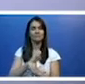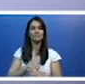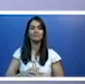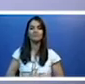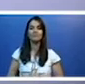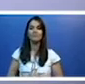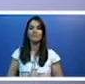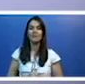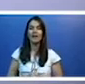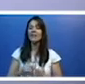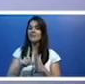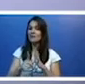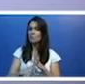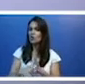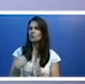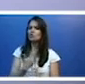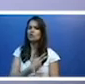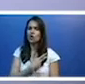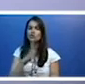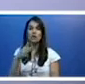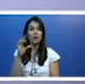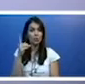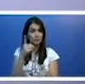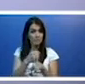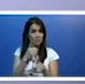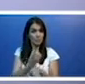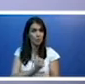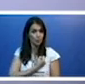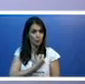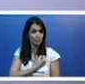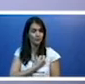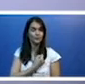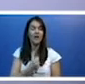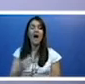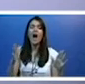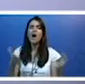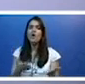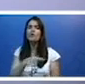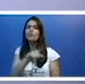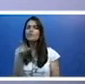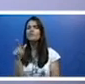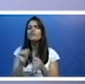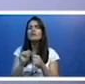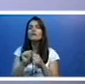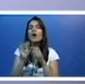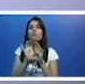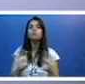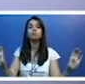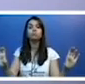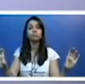Na sequência, a gente já descobriu aqui de onde vem esses números, né, da fórmula. Vamos fazer agora a